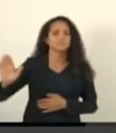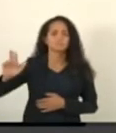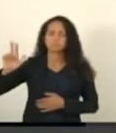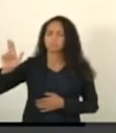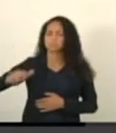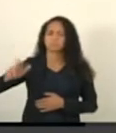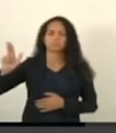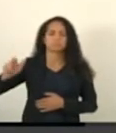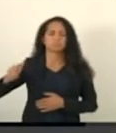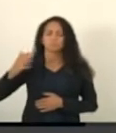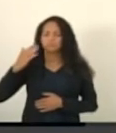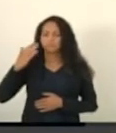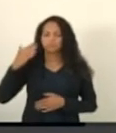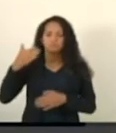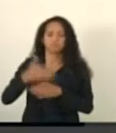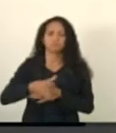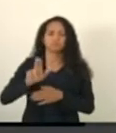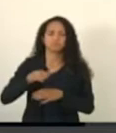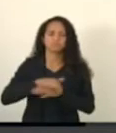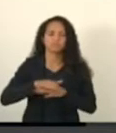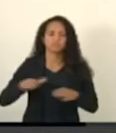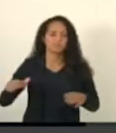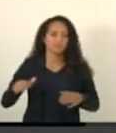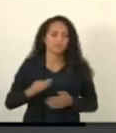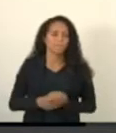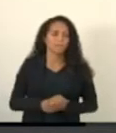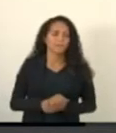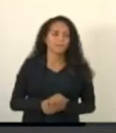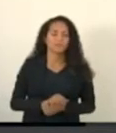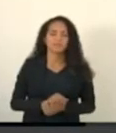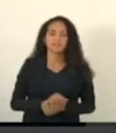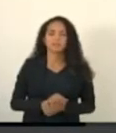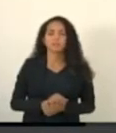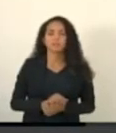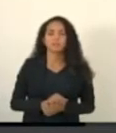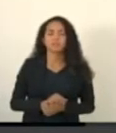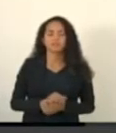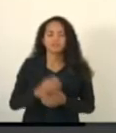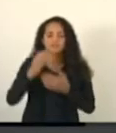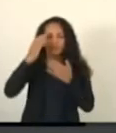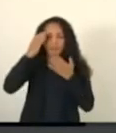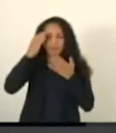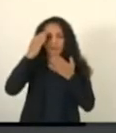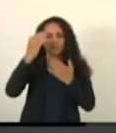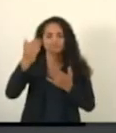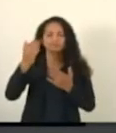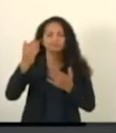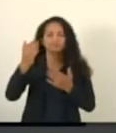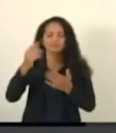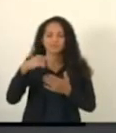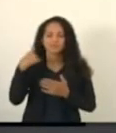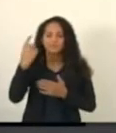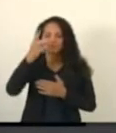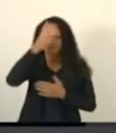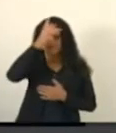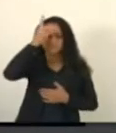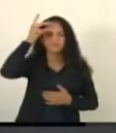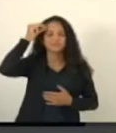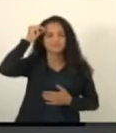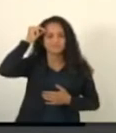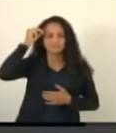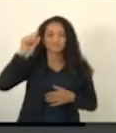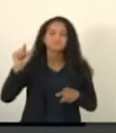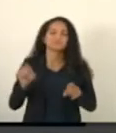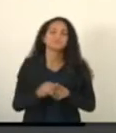nunca mais lá apareceram, que não é o caso do deputado Zé Esmeraldo. Quero agradecer, então, ao nosso prefeito, ao